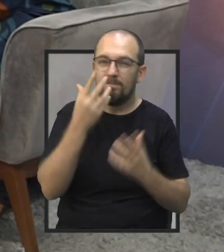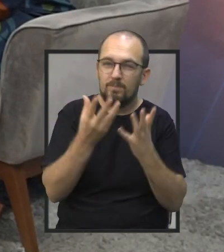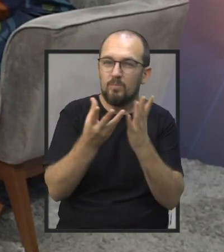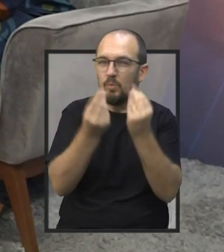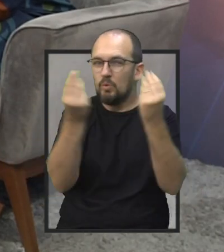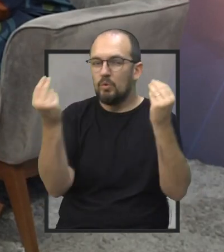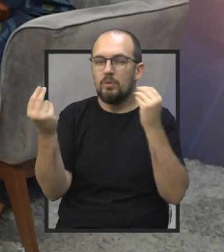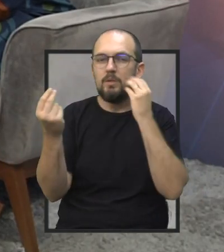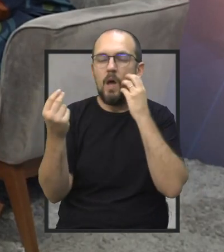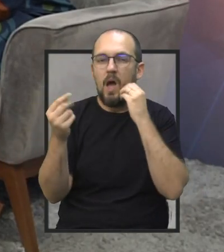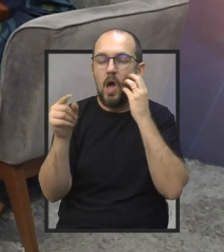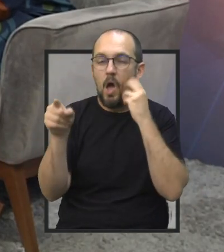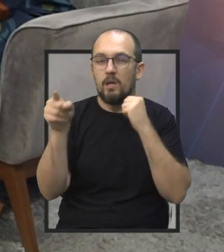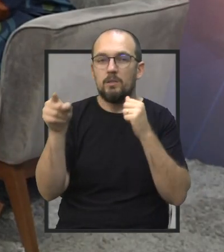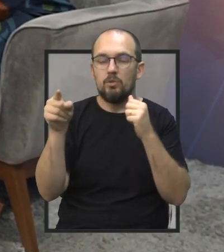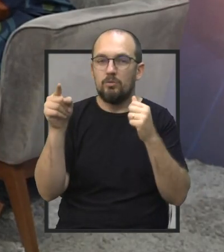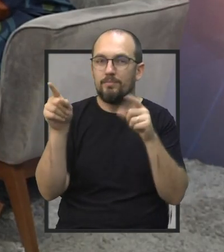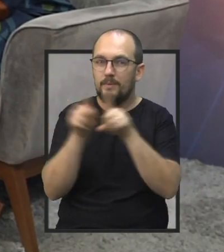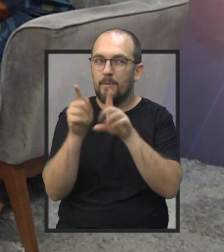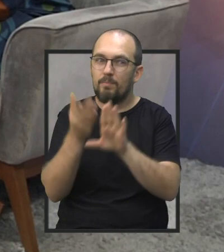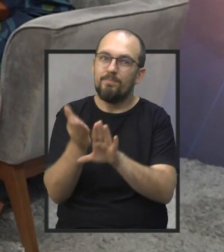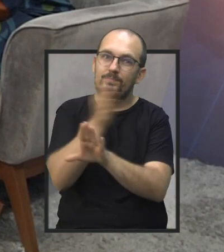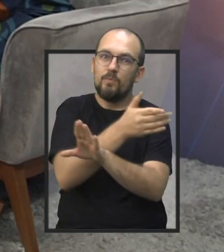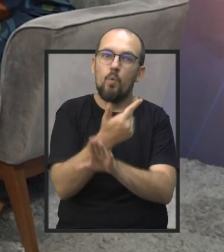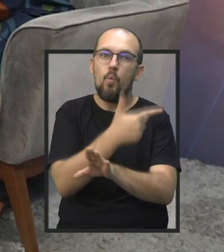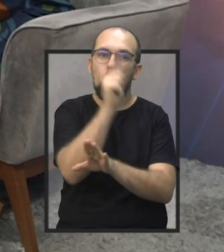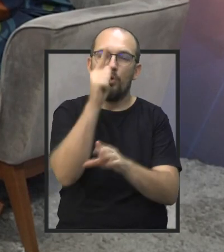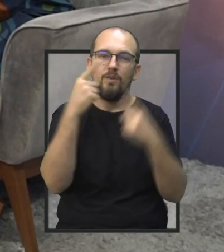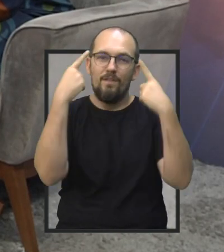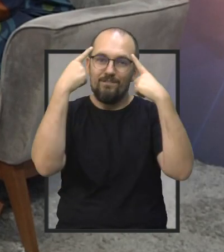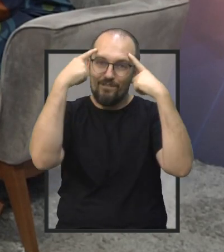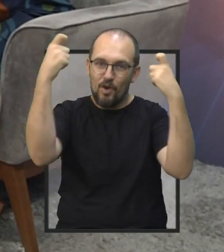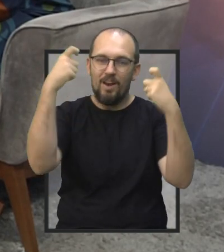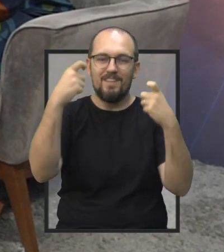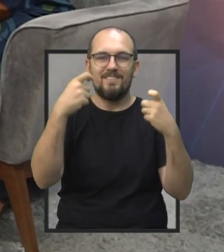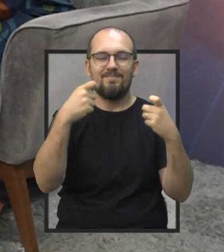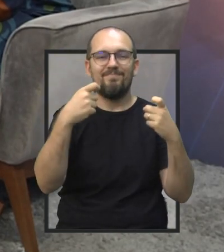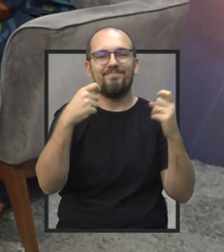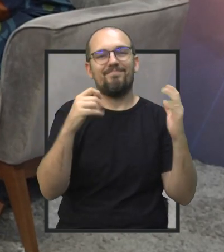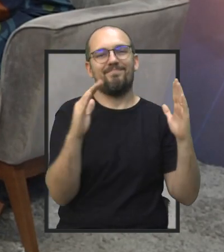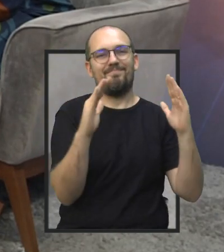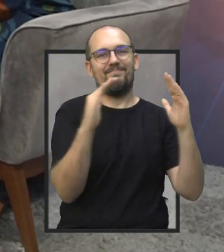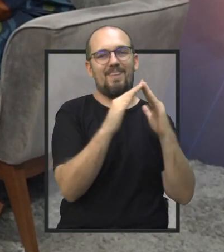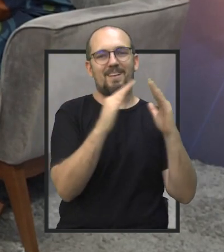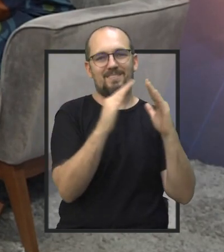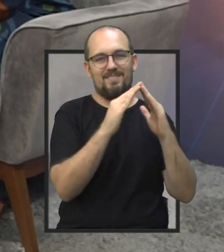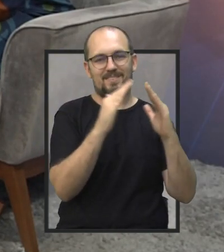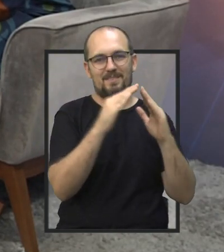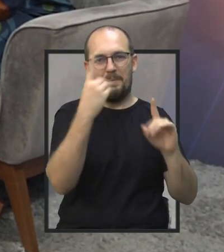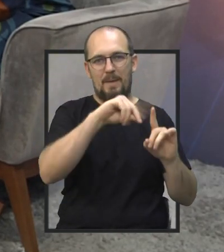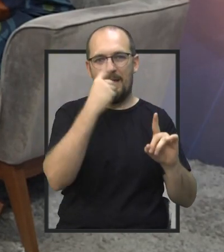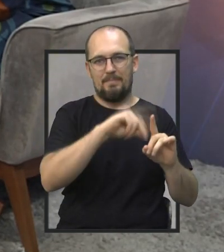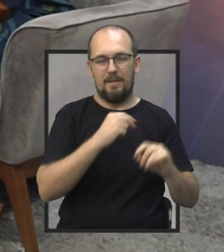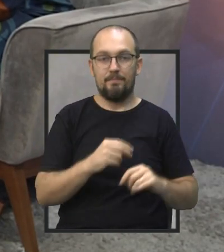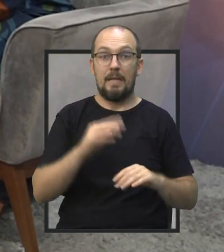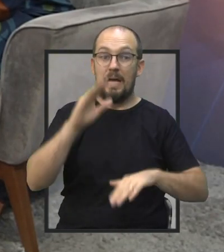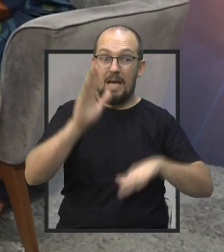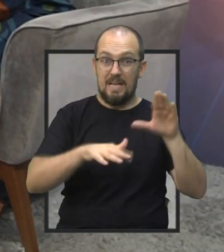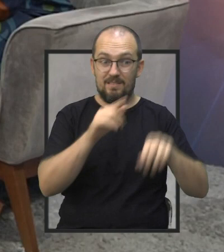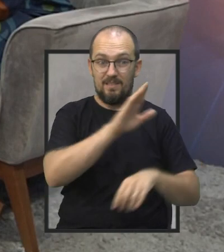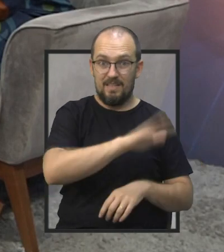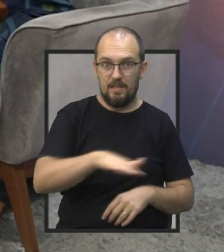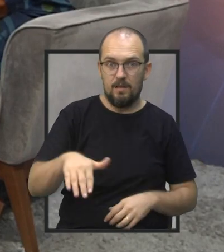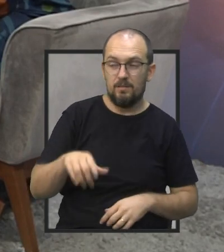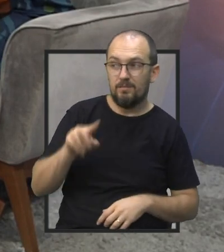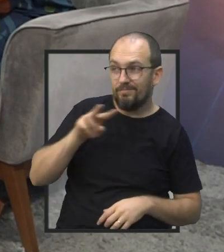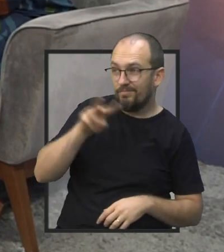muitas vezes isso está relacionado também a um outro tipo de violência, que é a violência doméstica. Às vezes essa criança já está inserida num